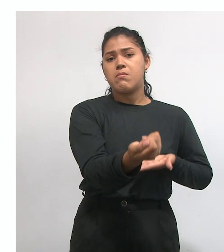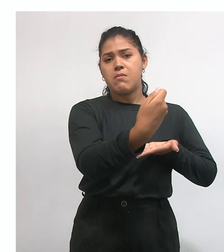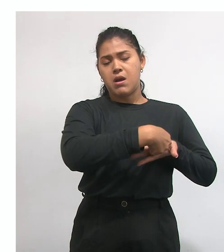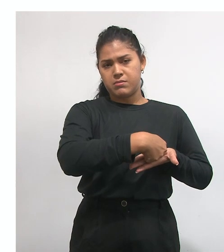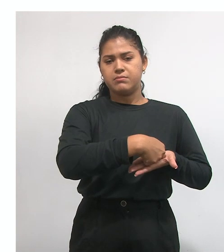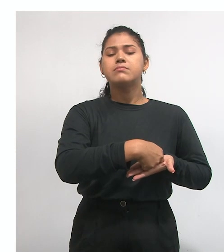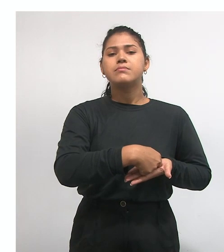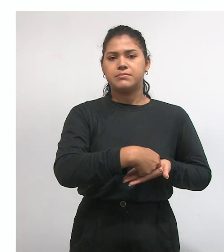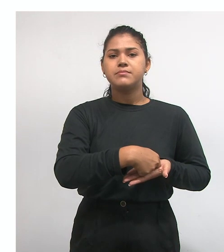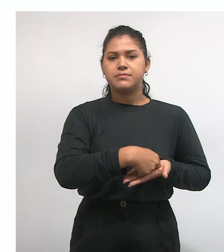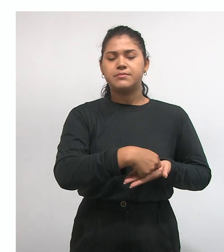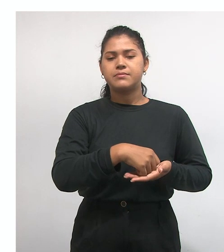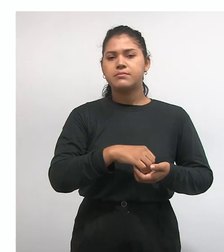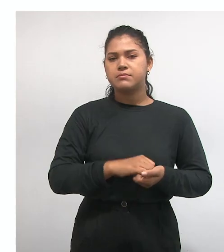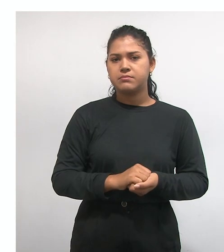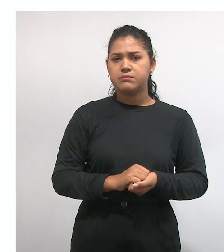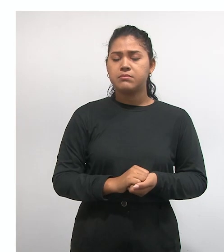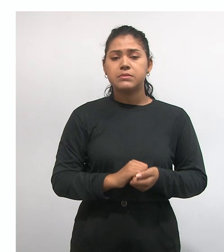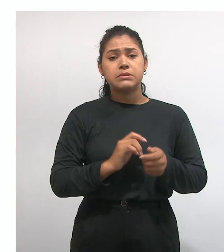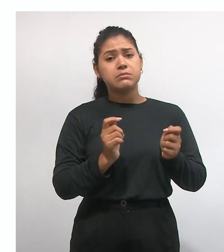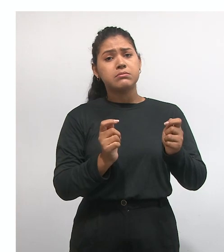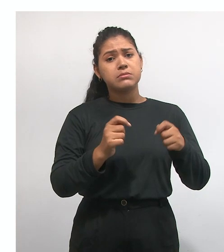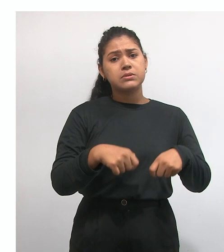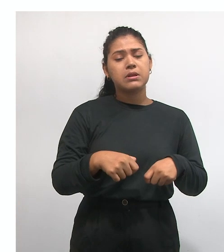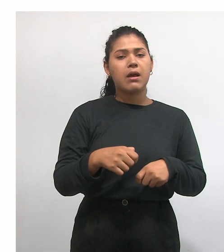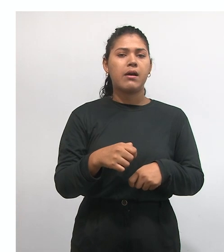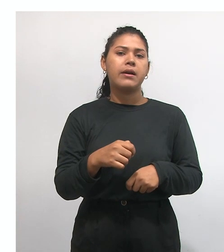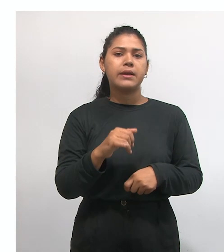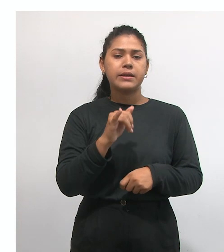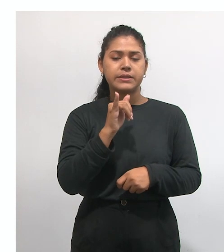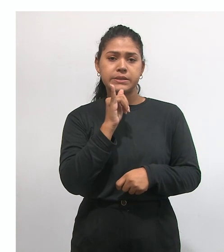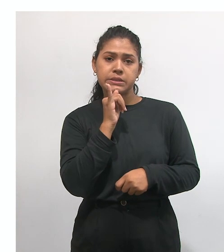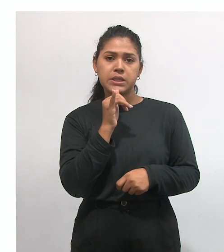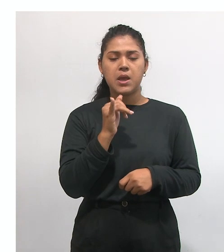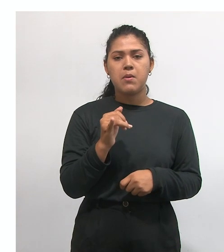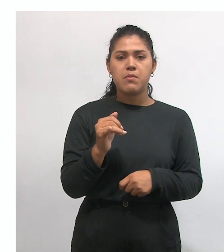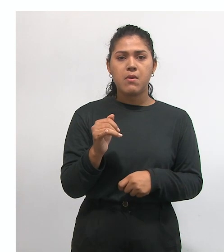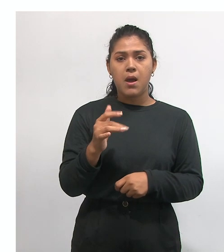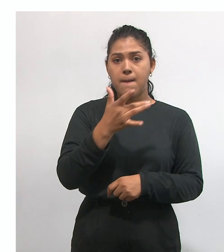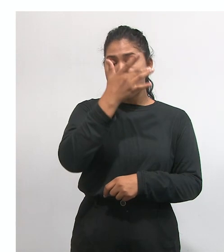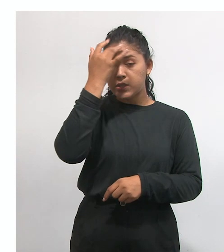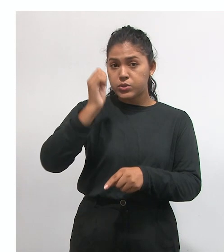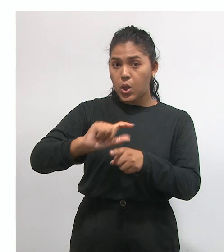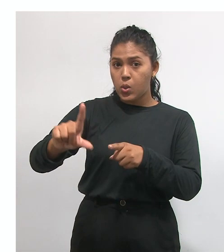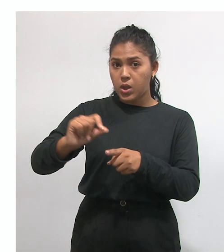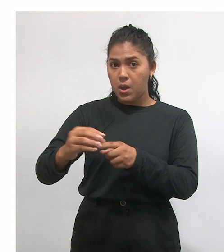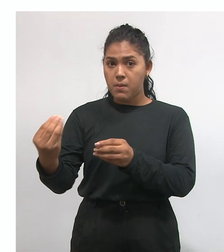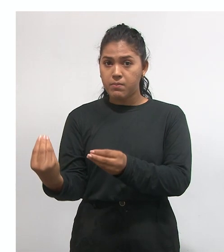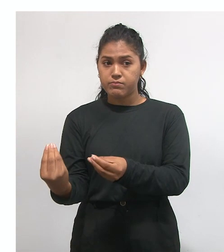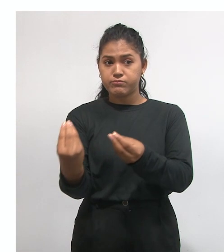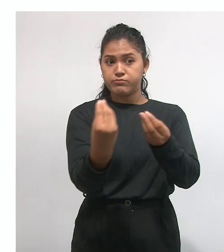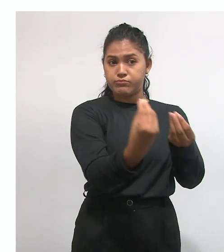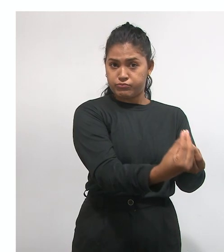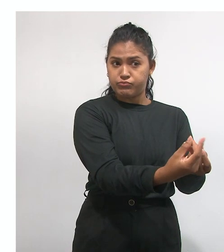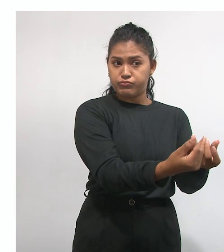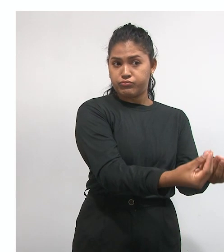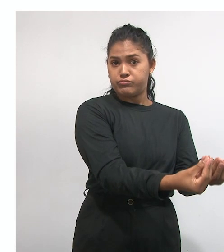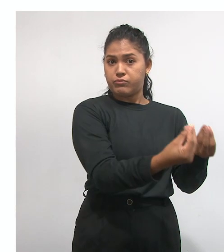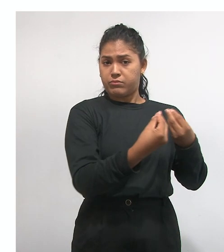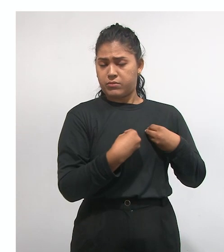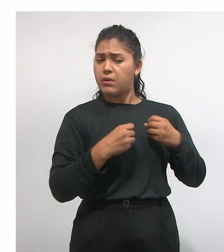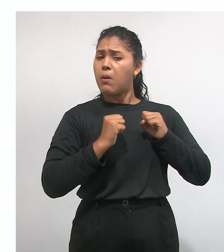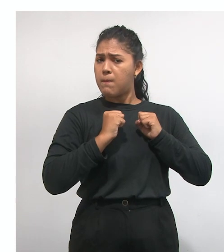tributo. Então, você até pode lá receber esse dinheiro do locador,